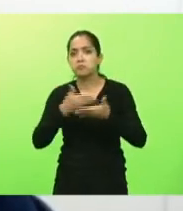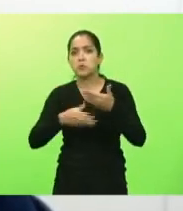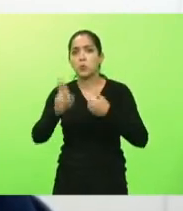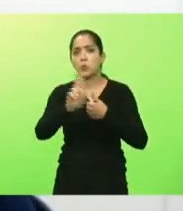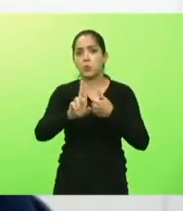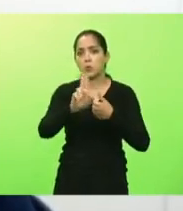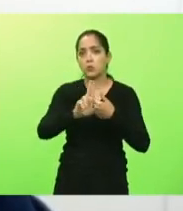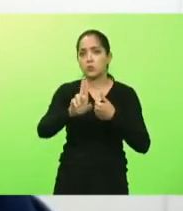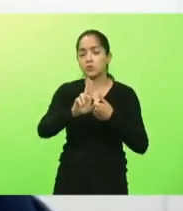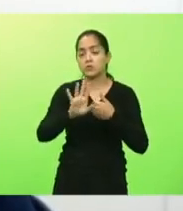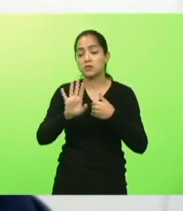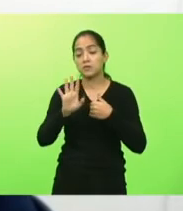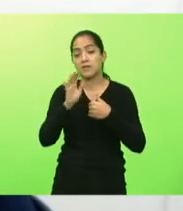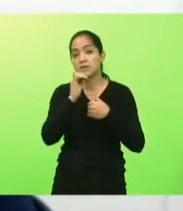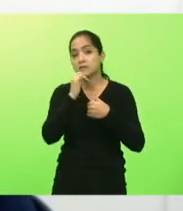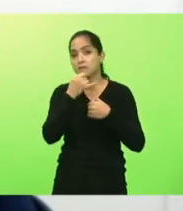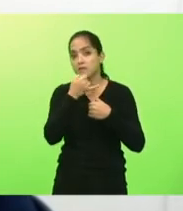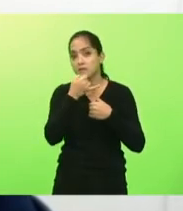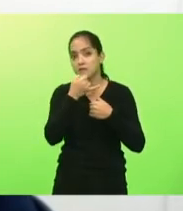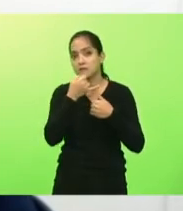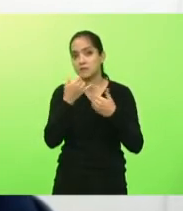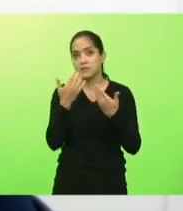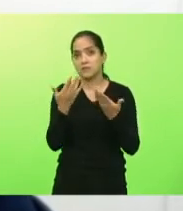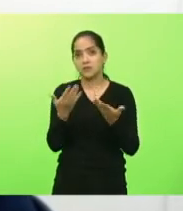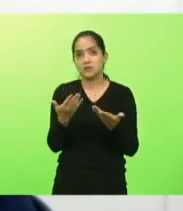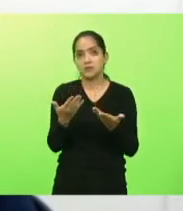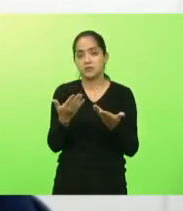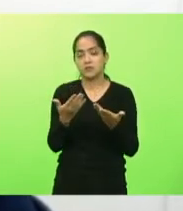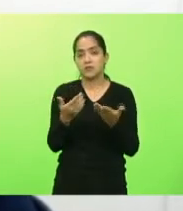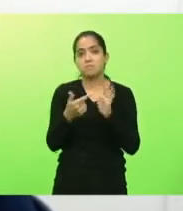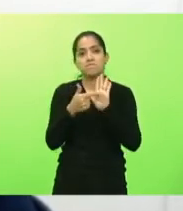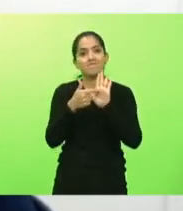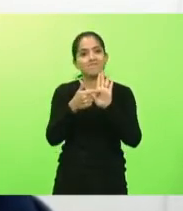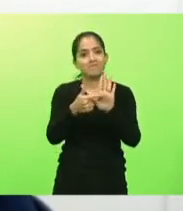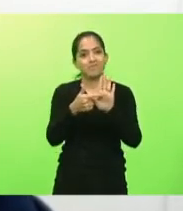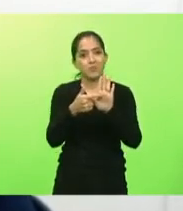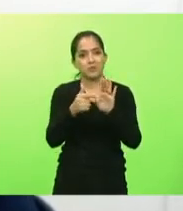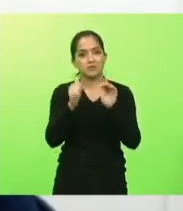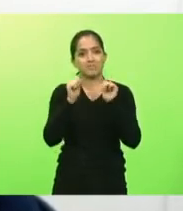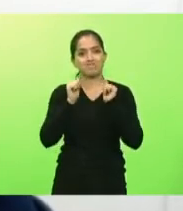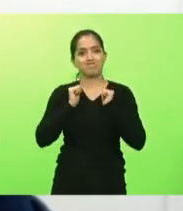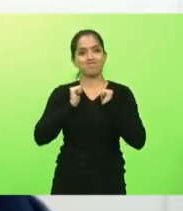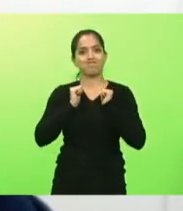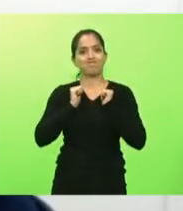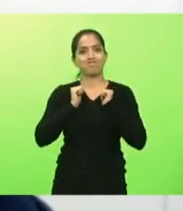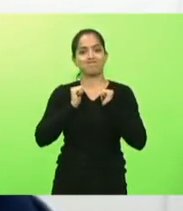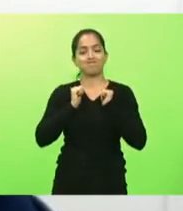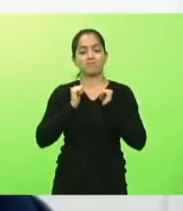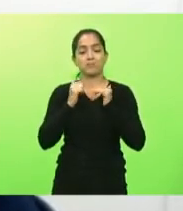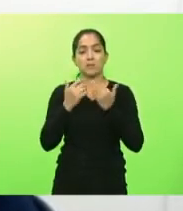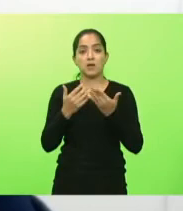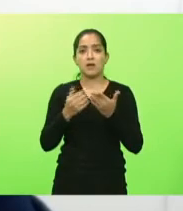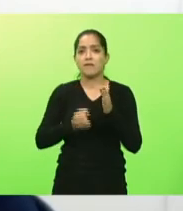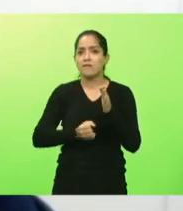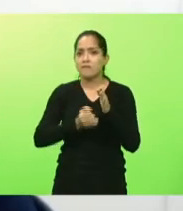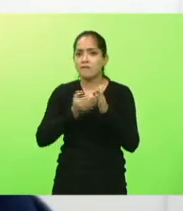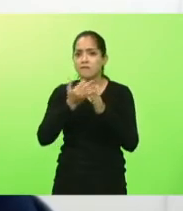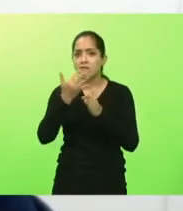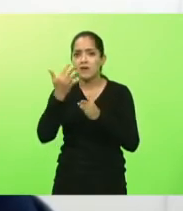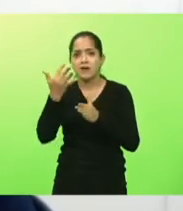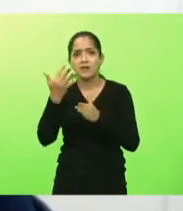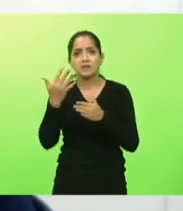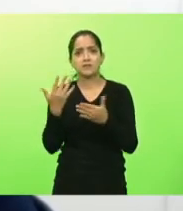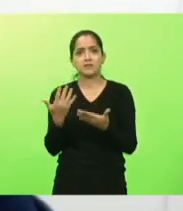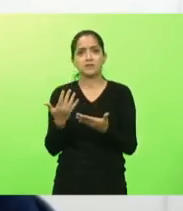mas, infelizmente, o Estado tem demonstrado uma omissão total. Várias vezes, as clínicas